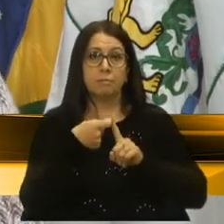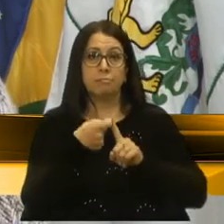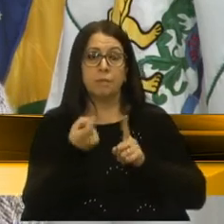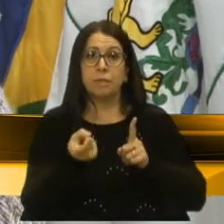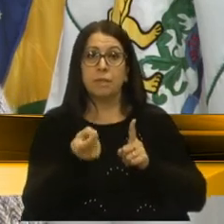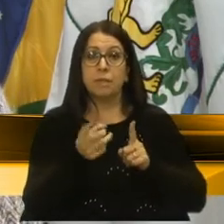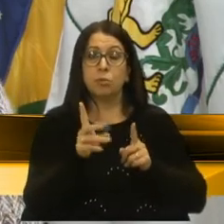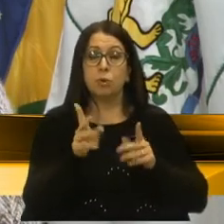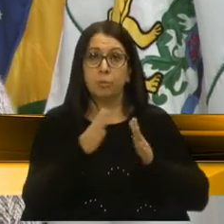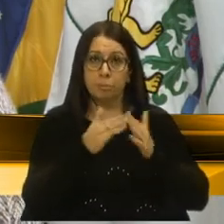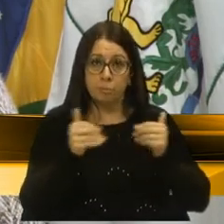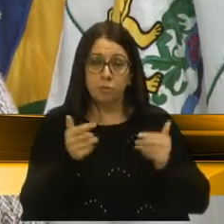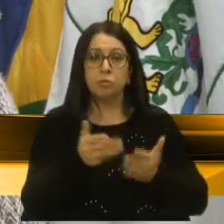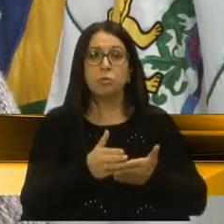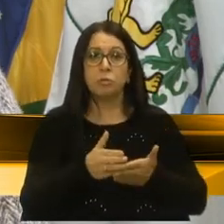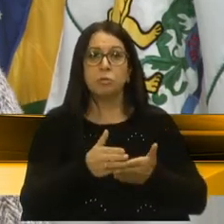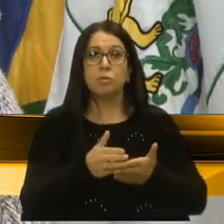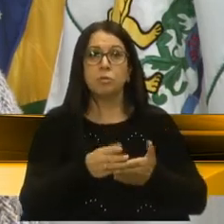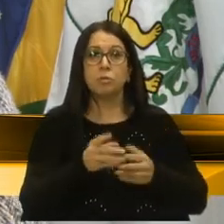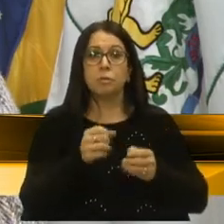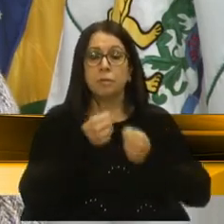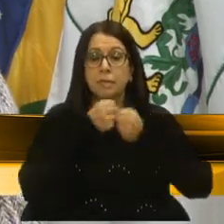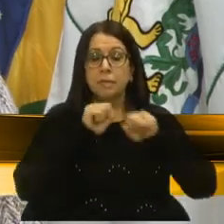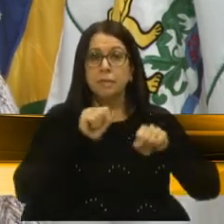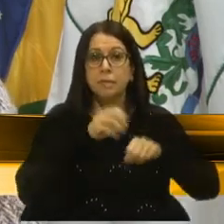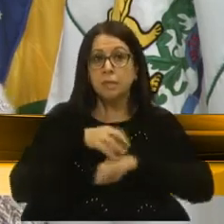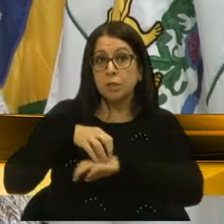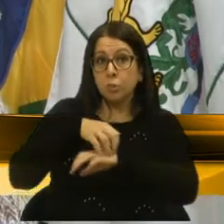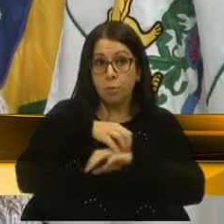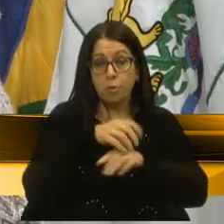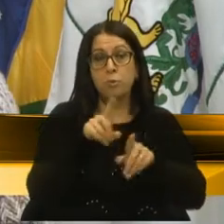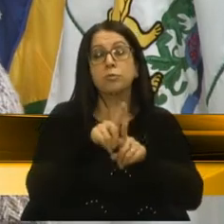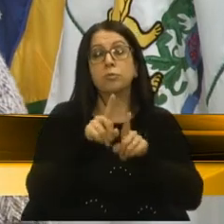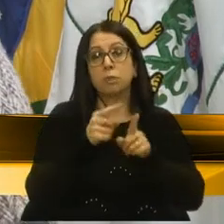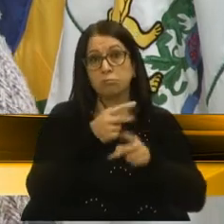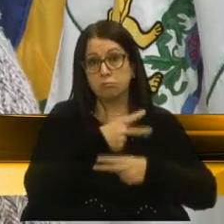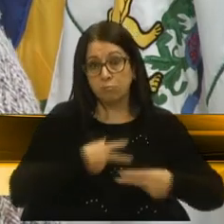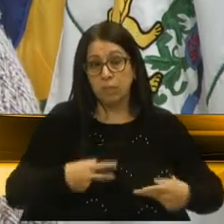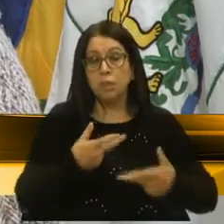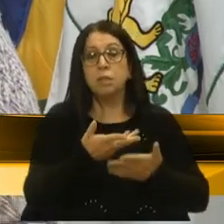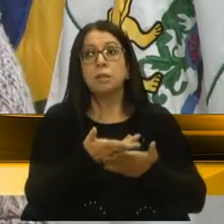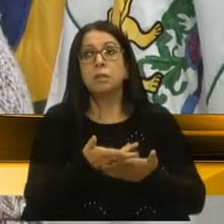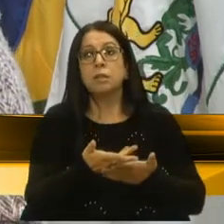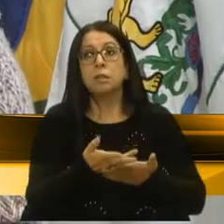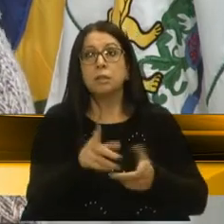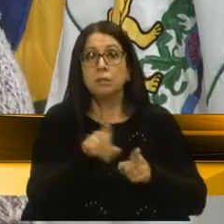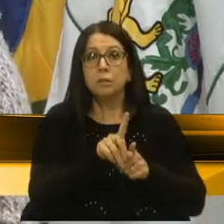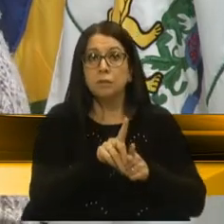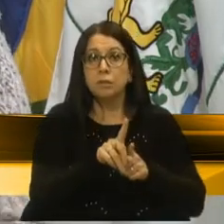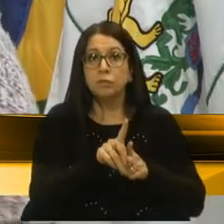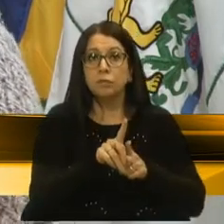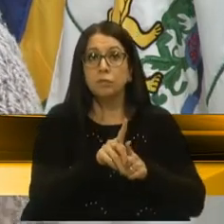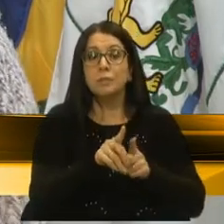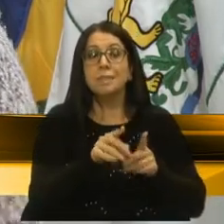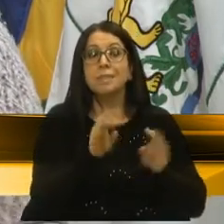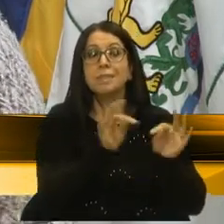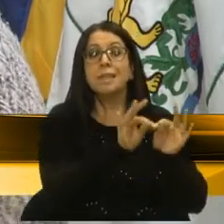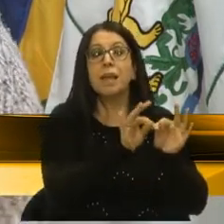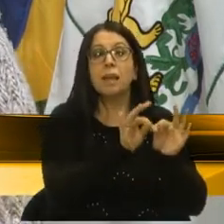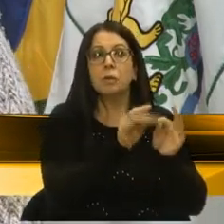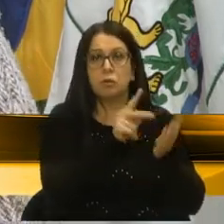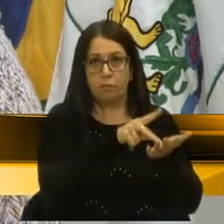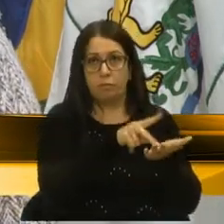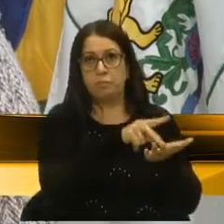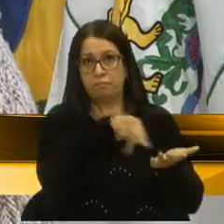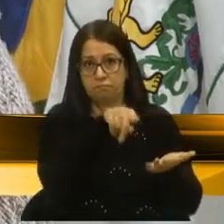era solicitado, né, tanto pela Secretaria de Transportes, quanto, né, os técnicos realmente que